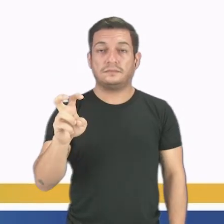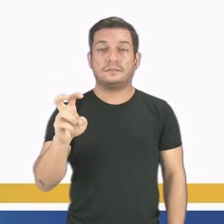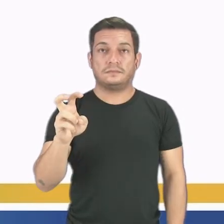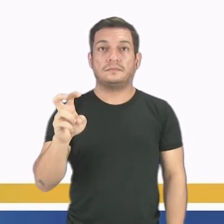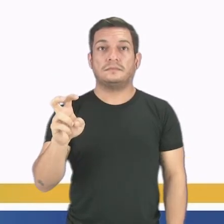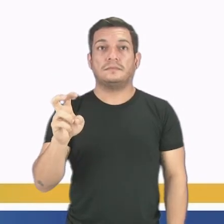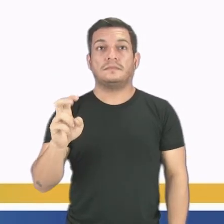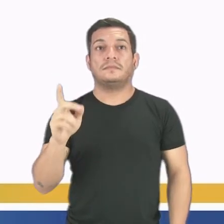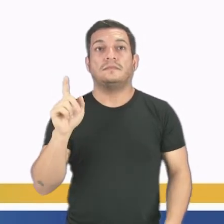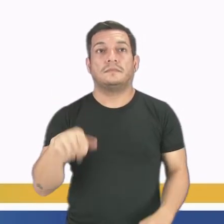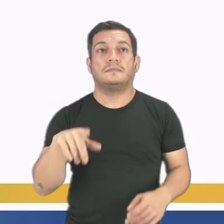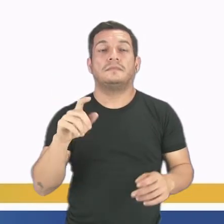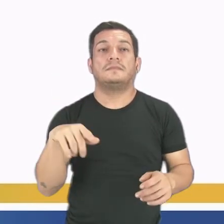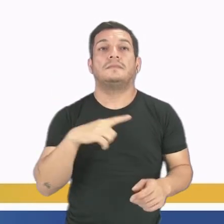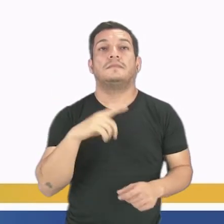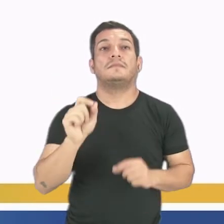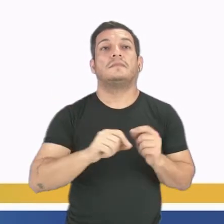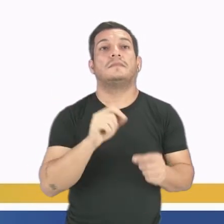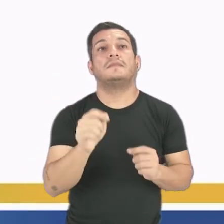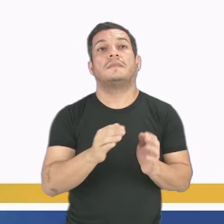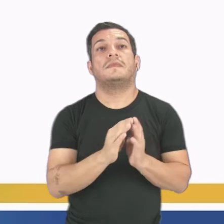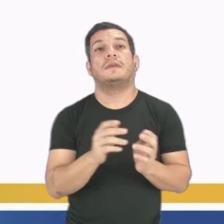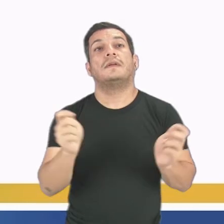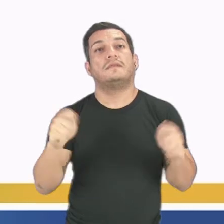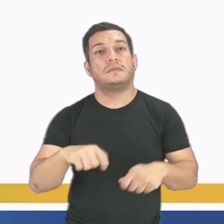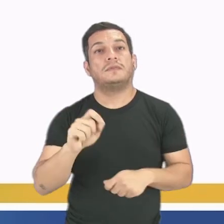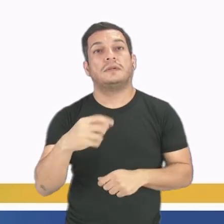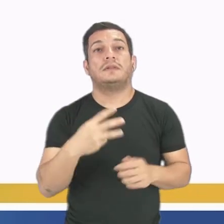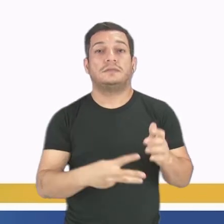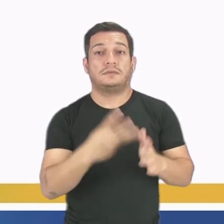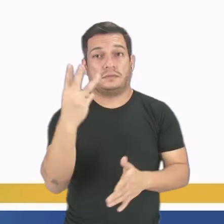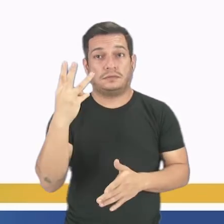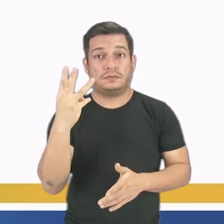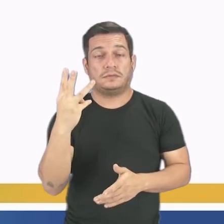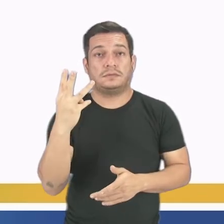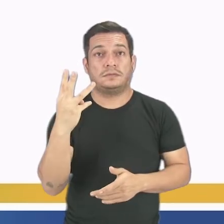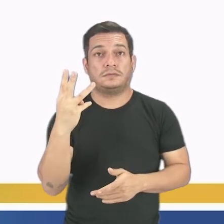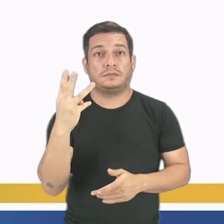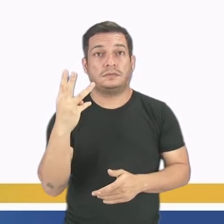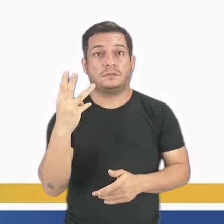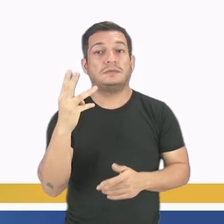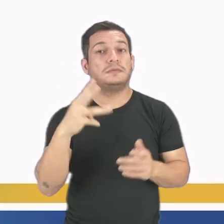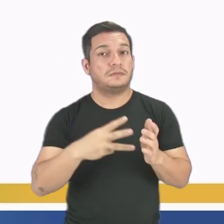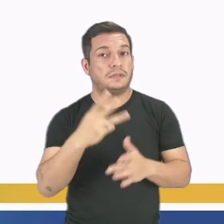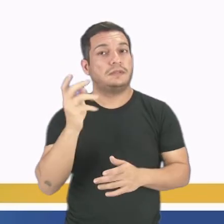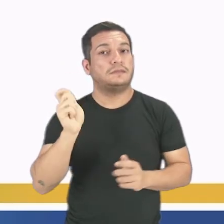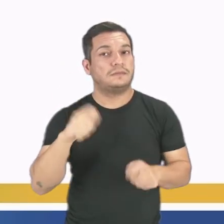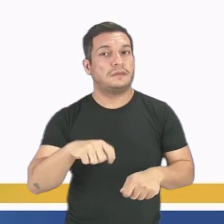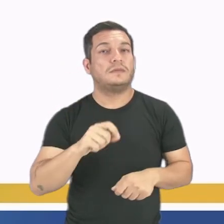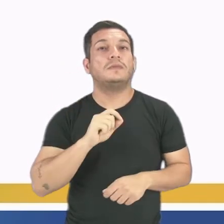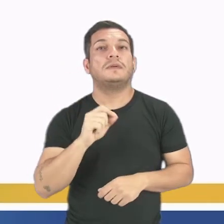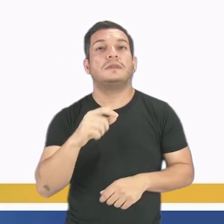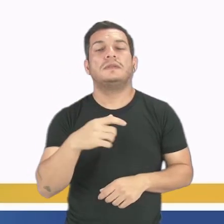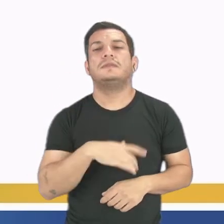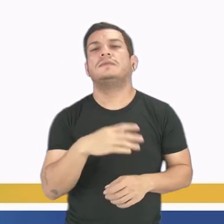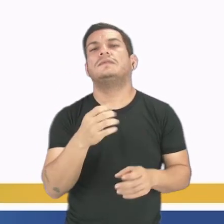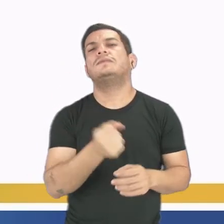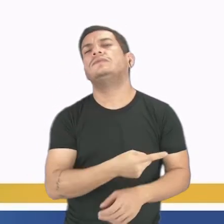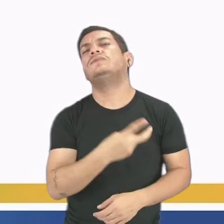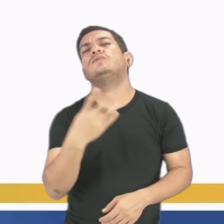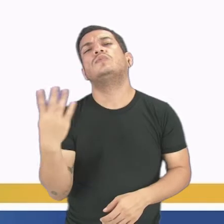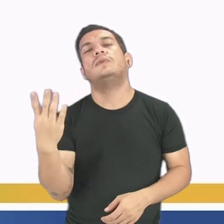Então, assim, teremos uma probabilidade de 3 chances. 3 chances num total de